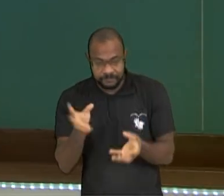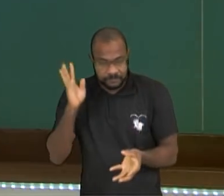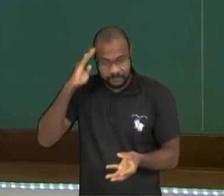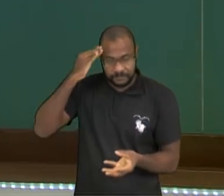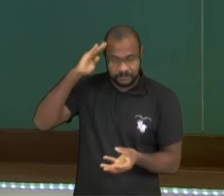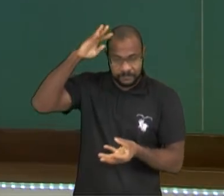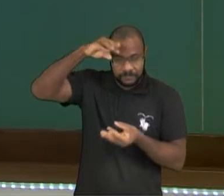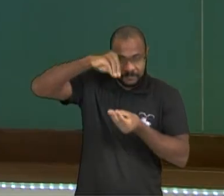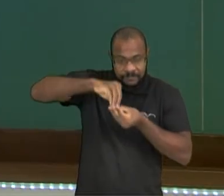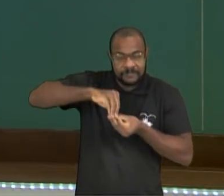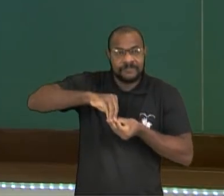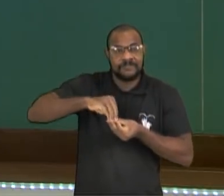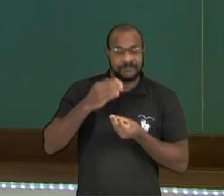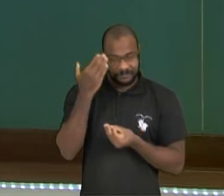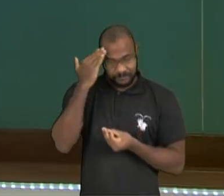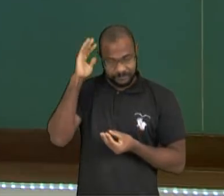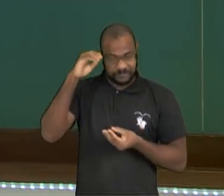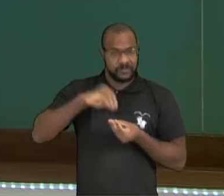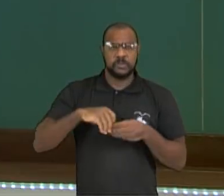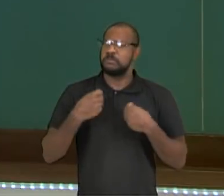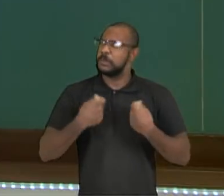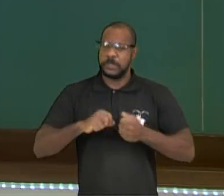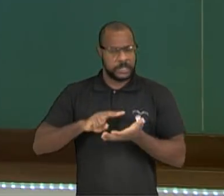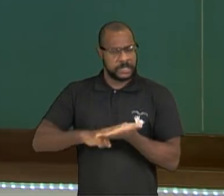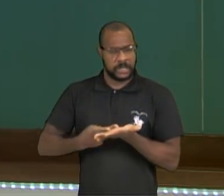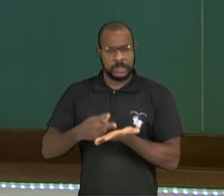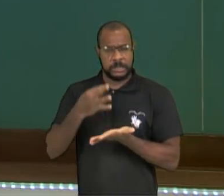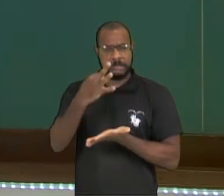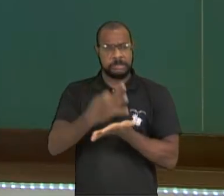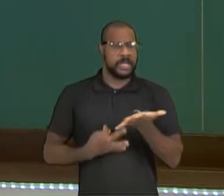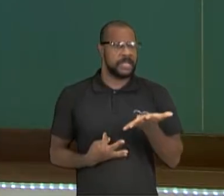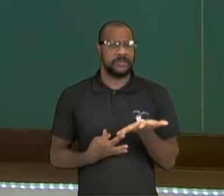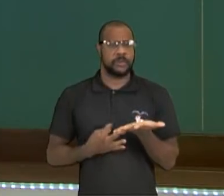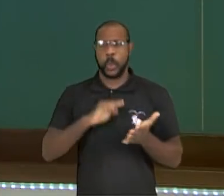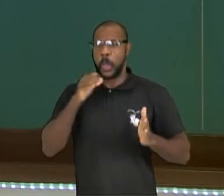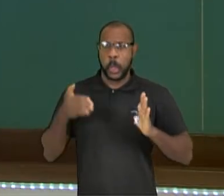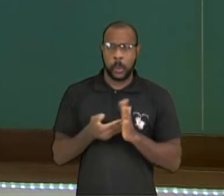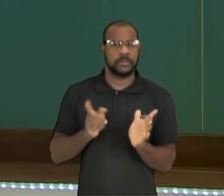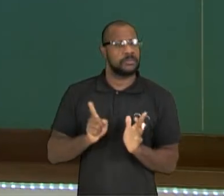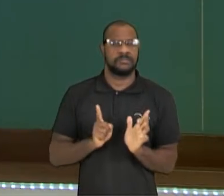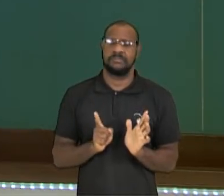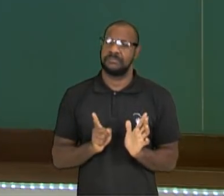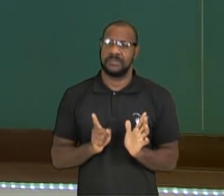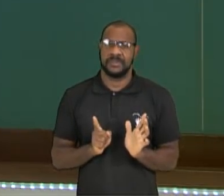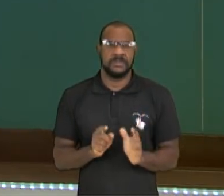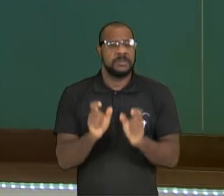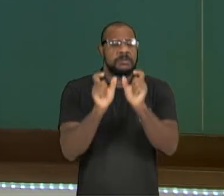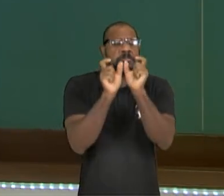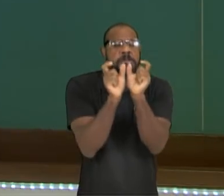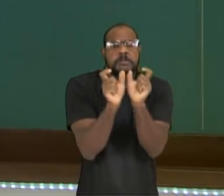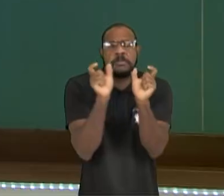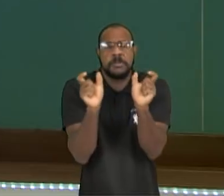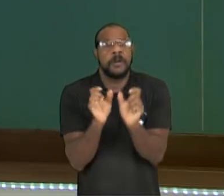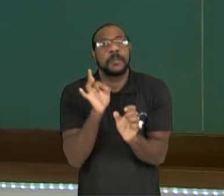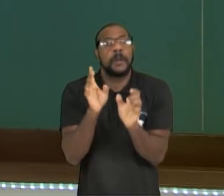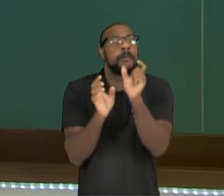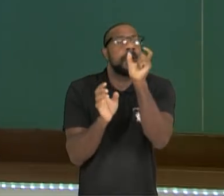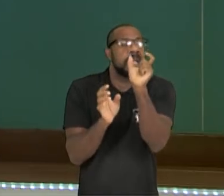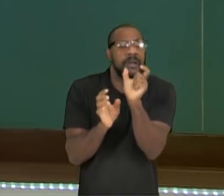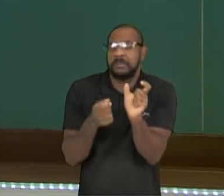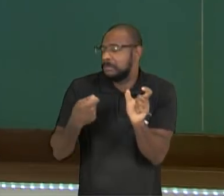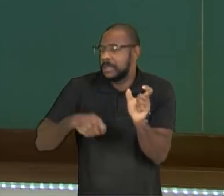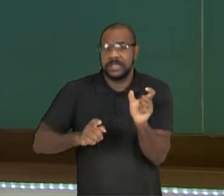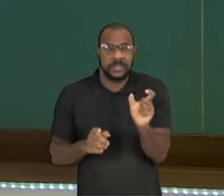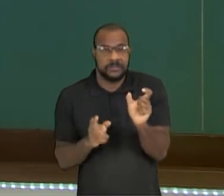compreensão. Eu não preciso traduzir o texto pedacinho por pedacinho. Não precisa fazer isso. Palavra por palavra,